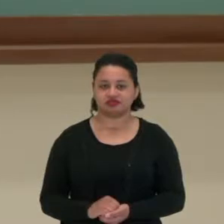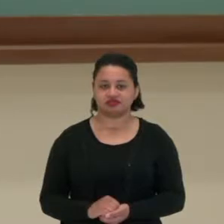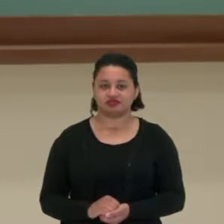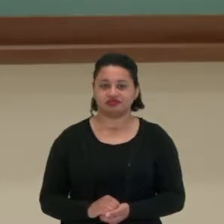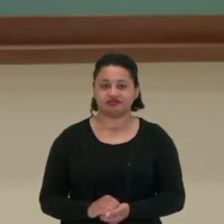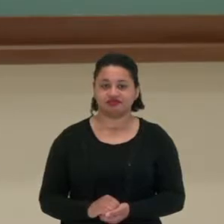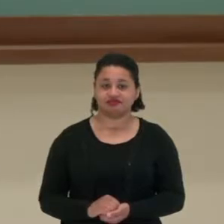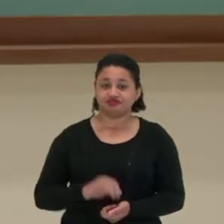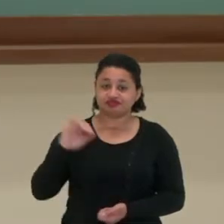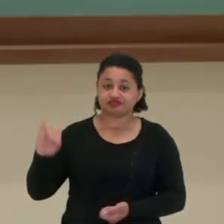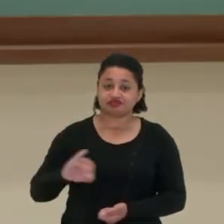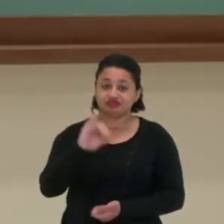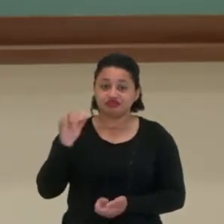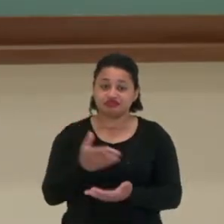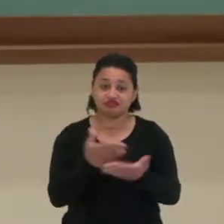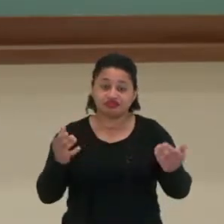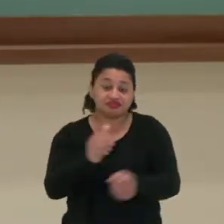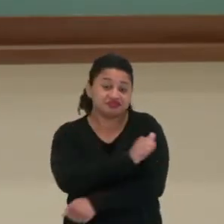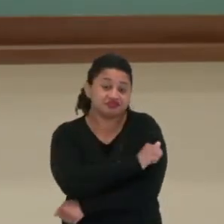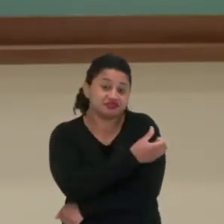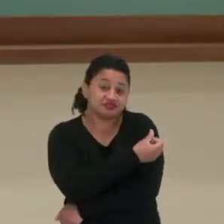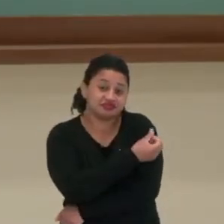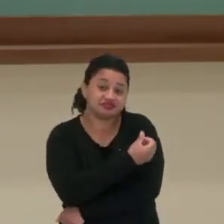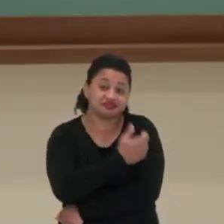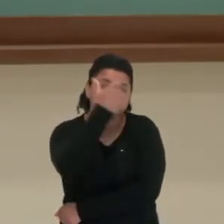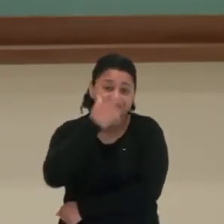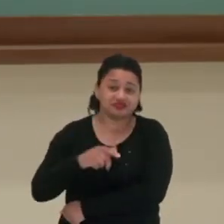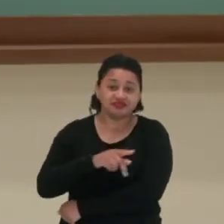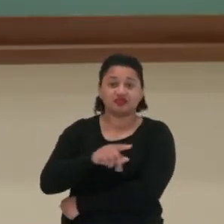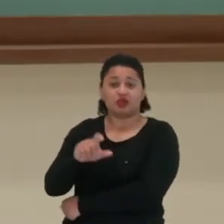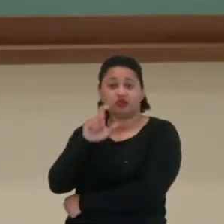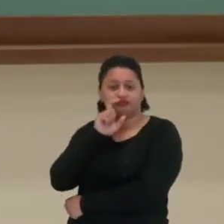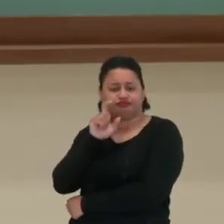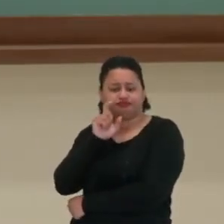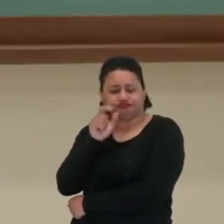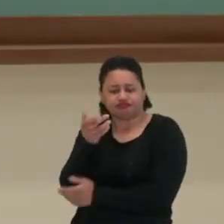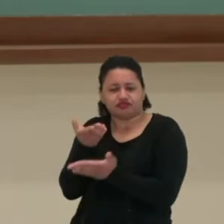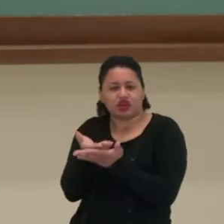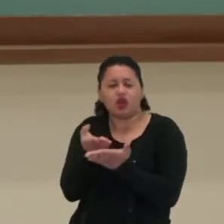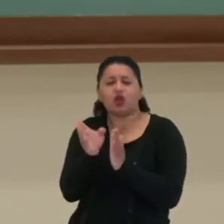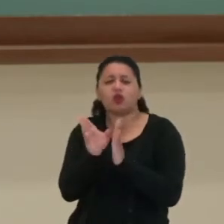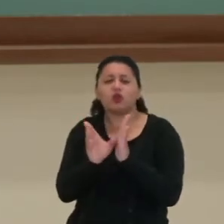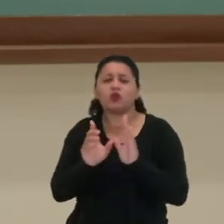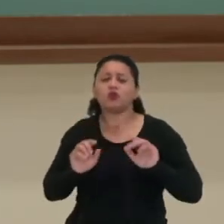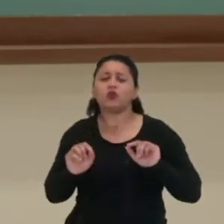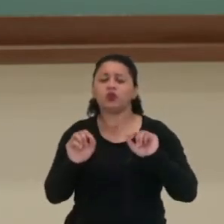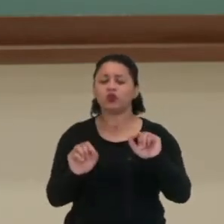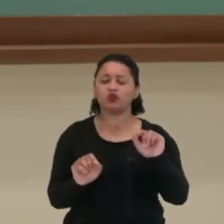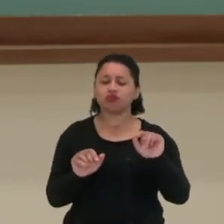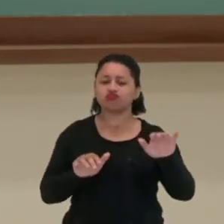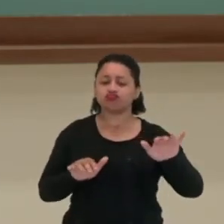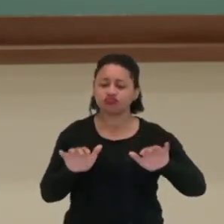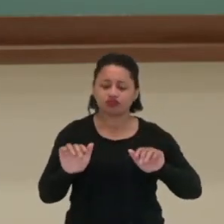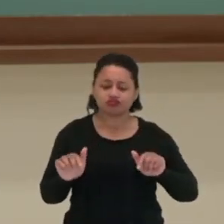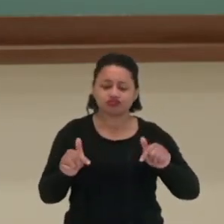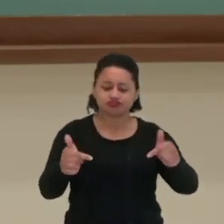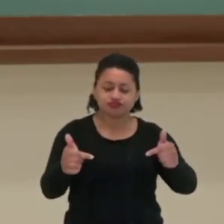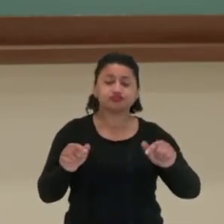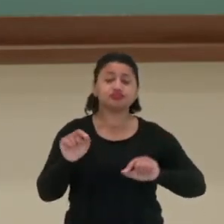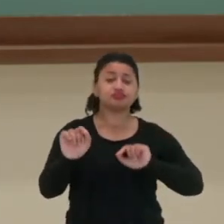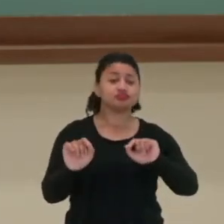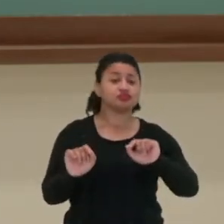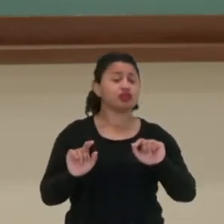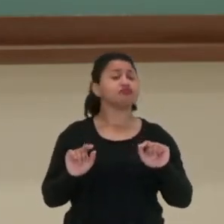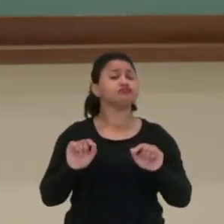Olá, estudantes do sexto ano, aqui é o professor Fabiano e nessa aula nós vamos falar sobre coordenação nervosa.